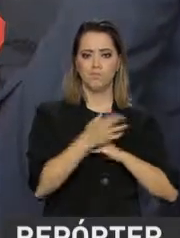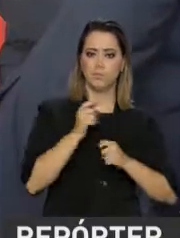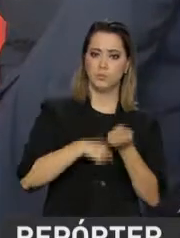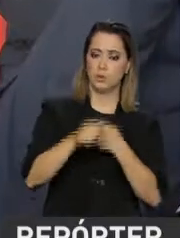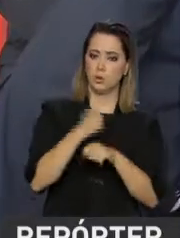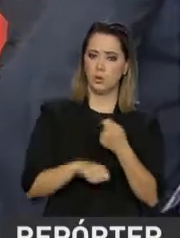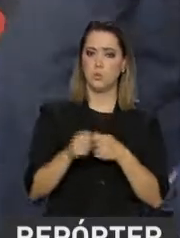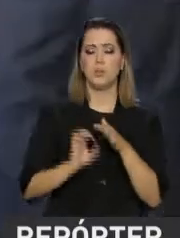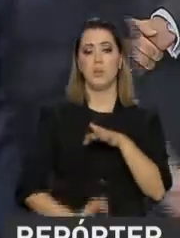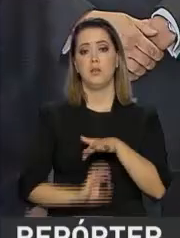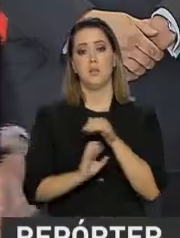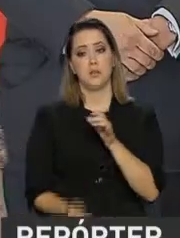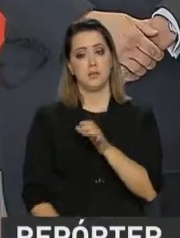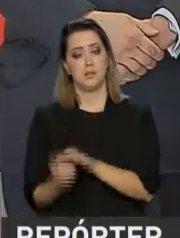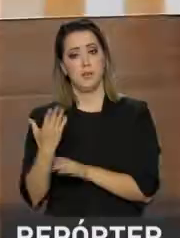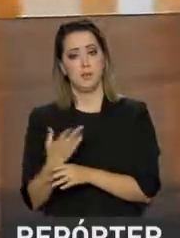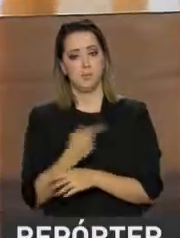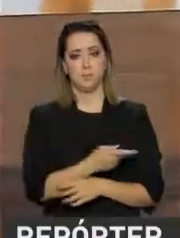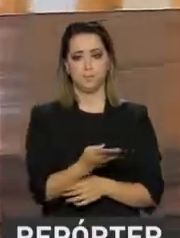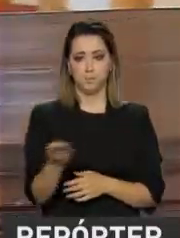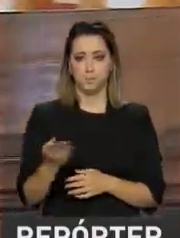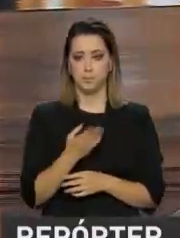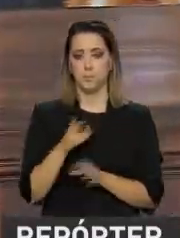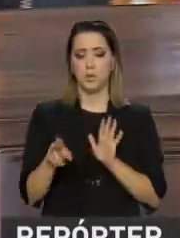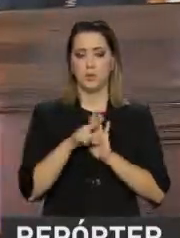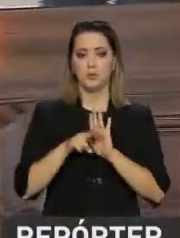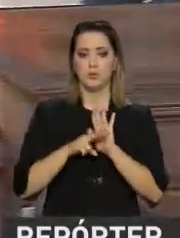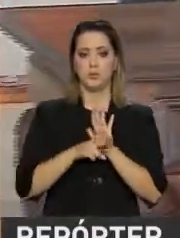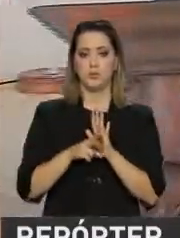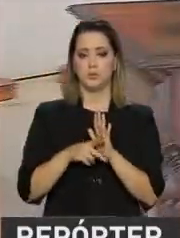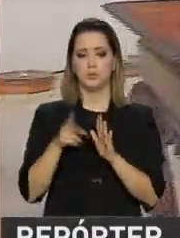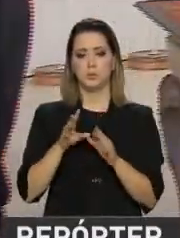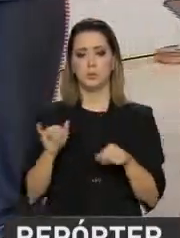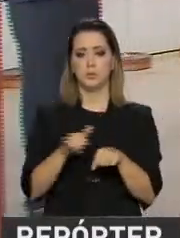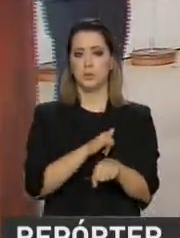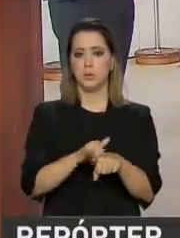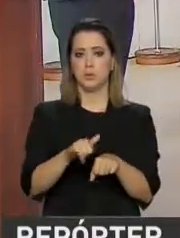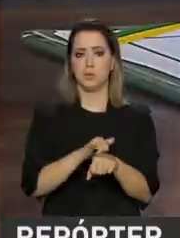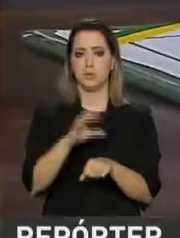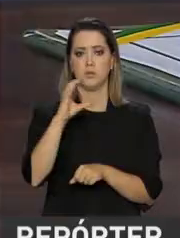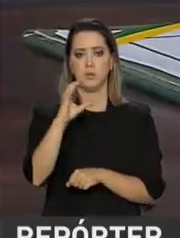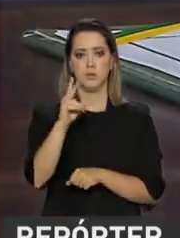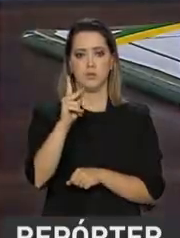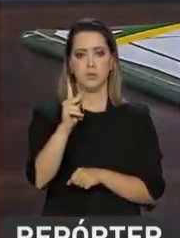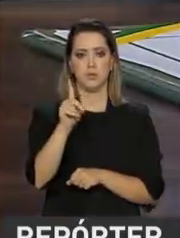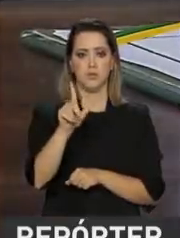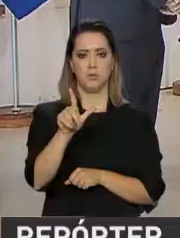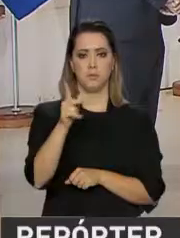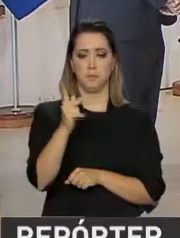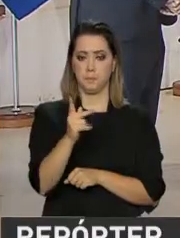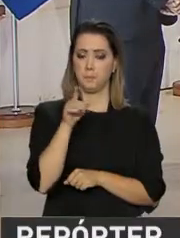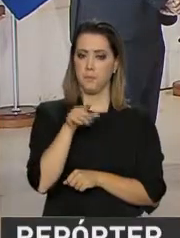empresarial foi aprovada ainda uma resolução sobre a nova visão estratégica da cplp o documento